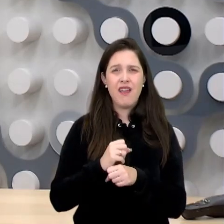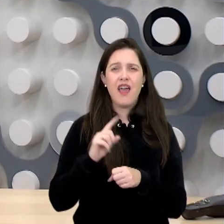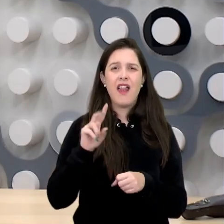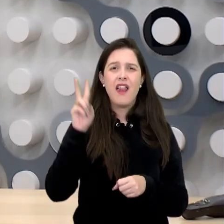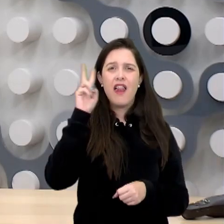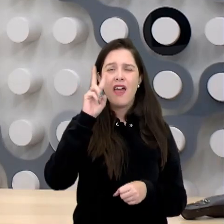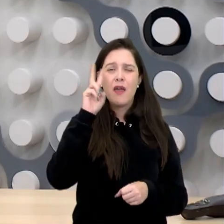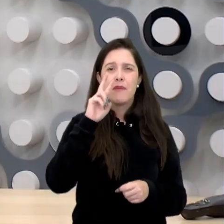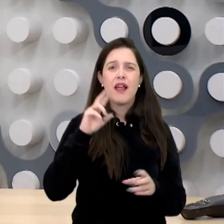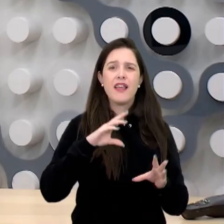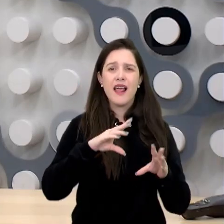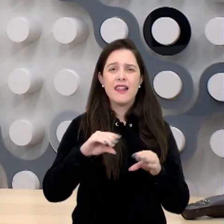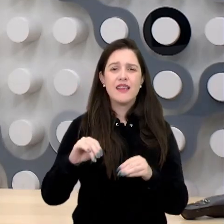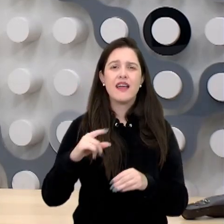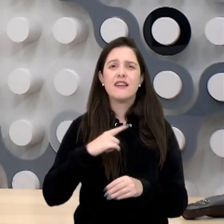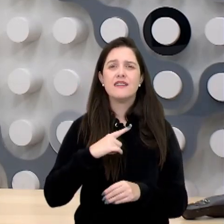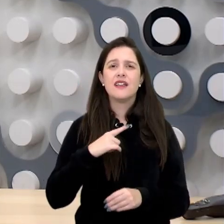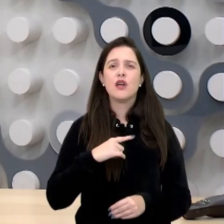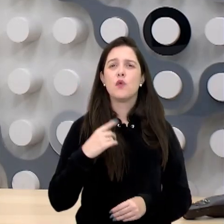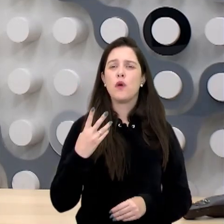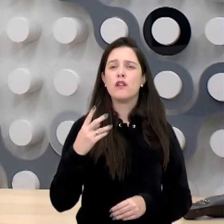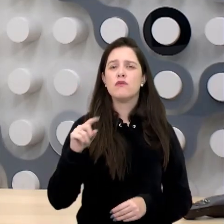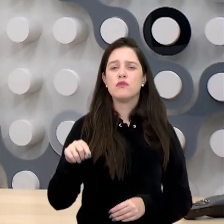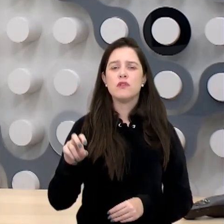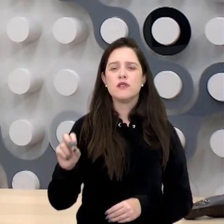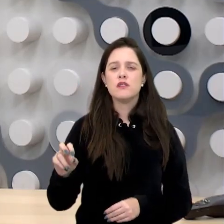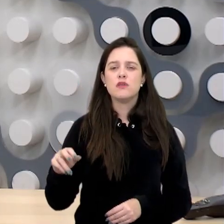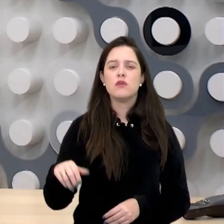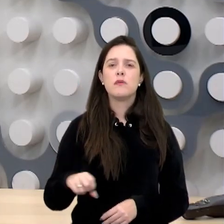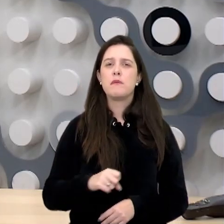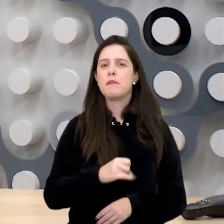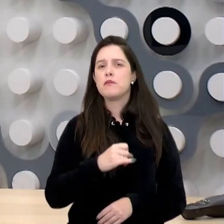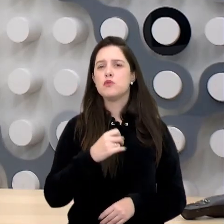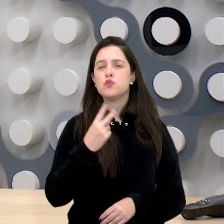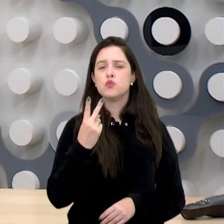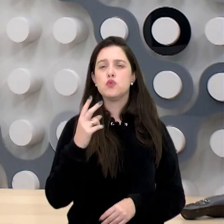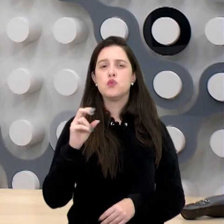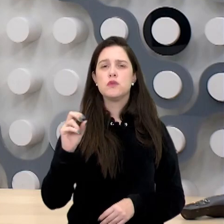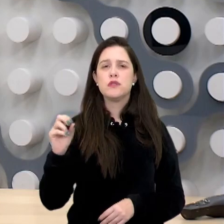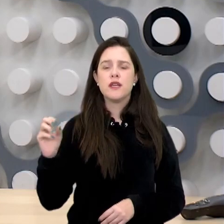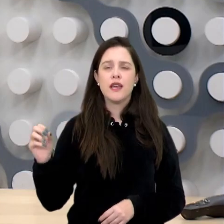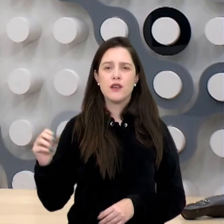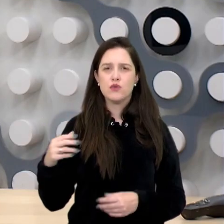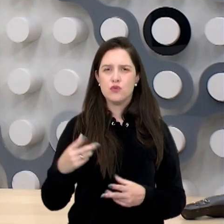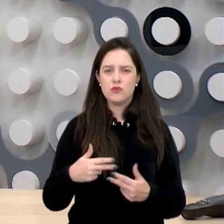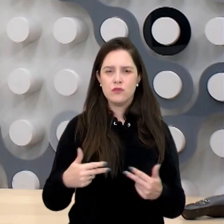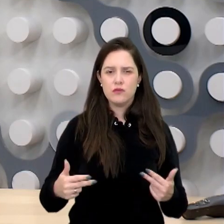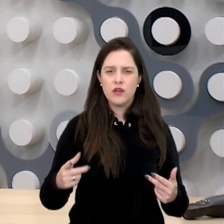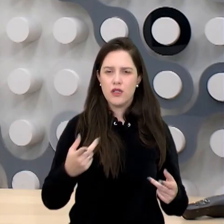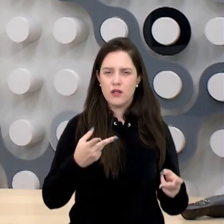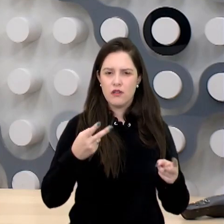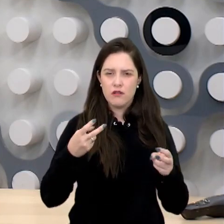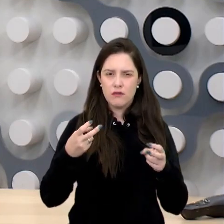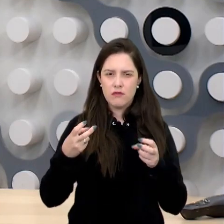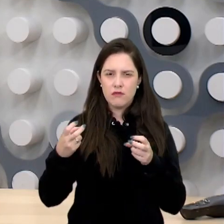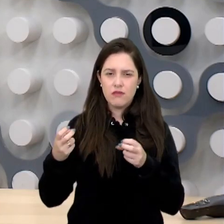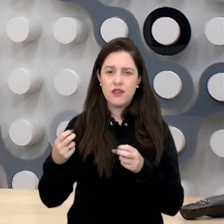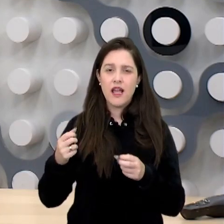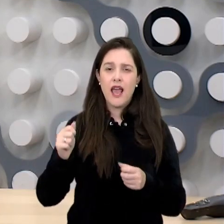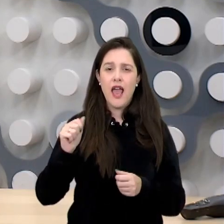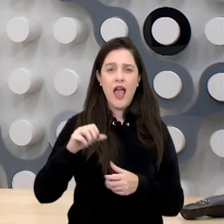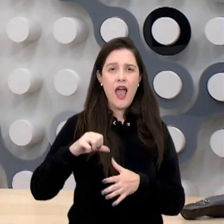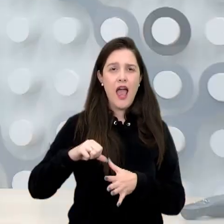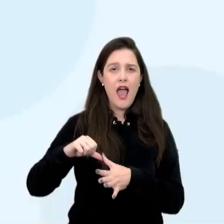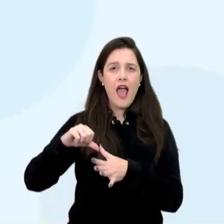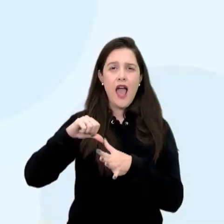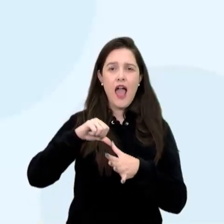tem 4,6 bilhões de anos, 250 milhões de anos é pouco, né? E a gente observa aí na América, por exemplo,